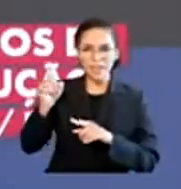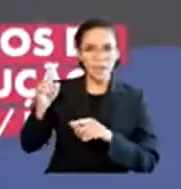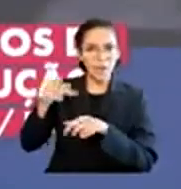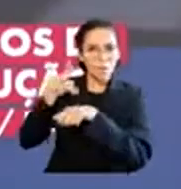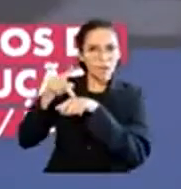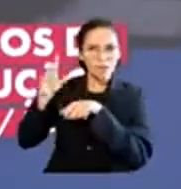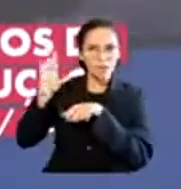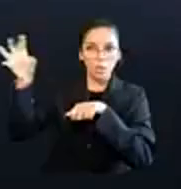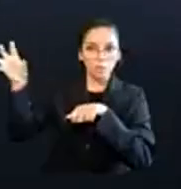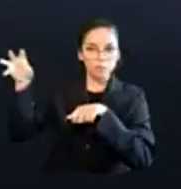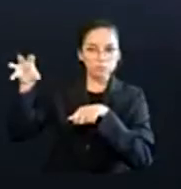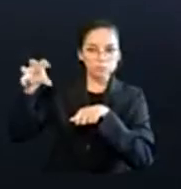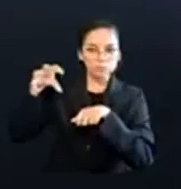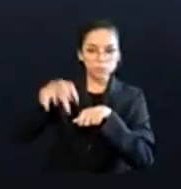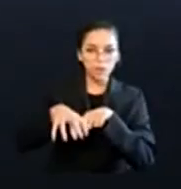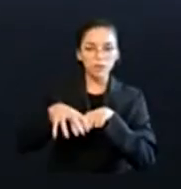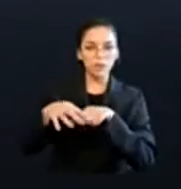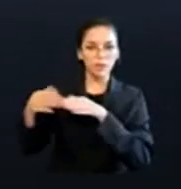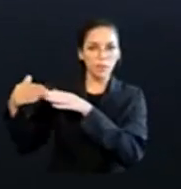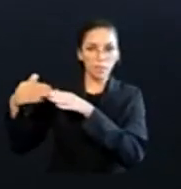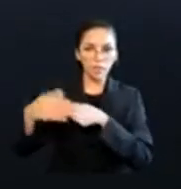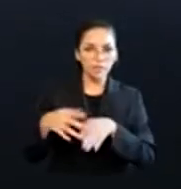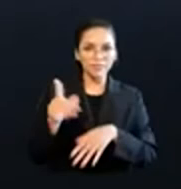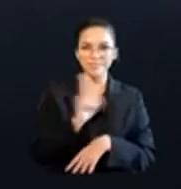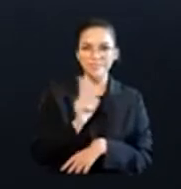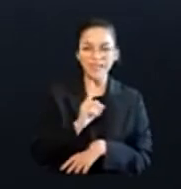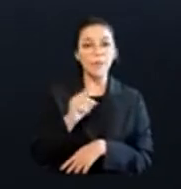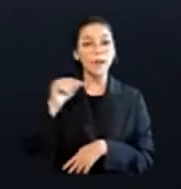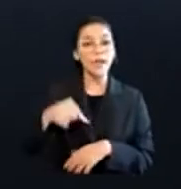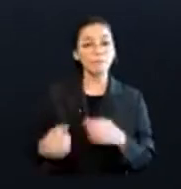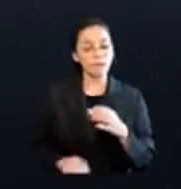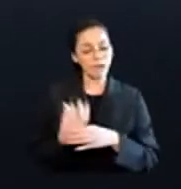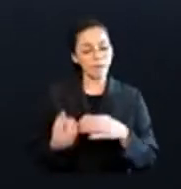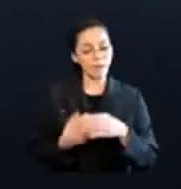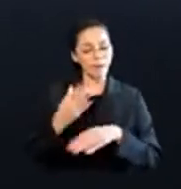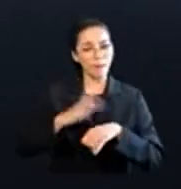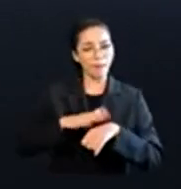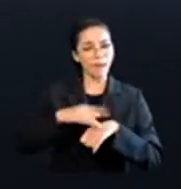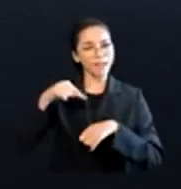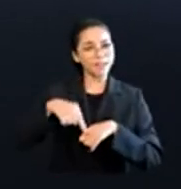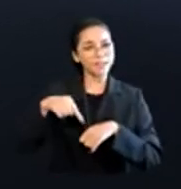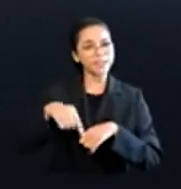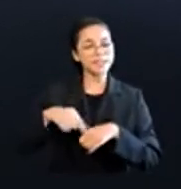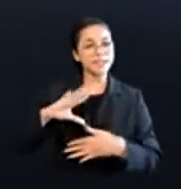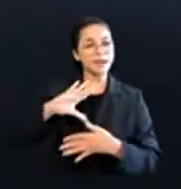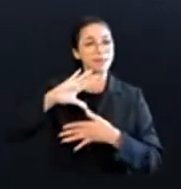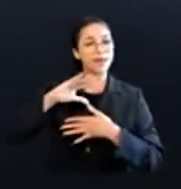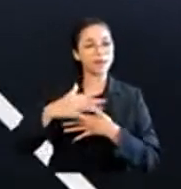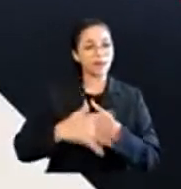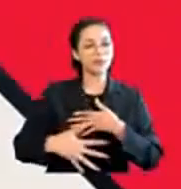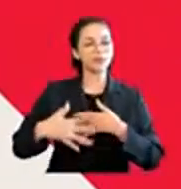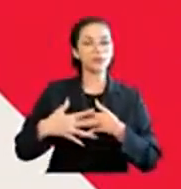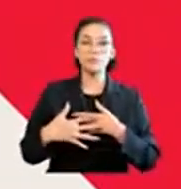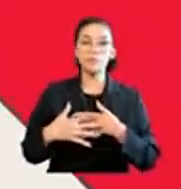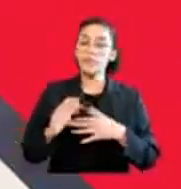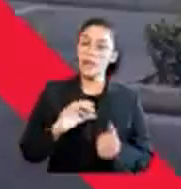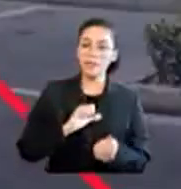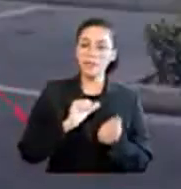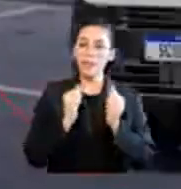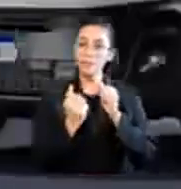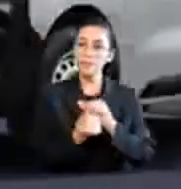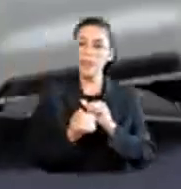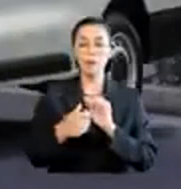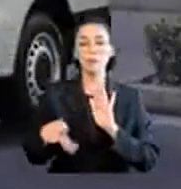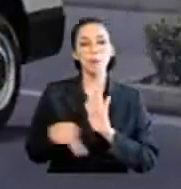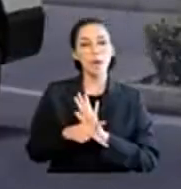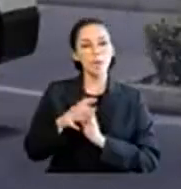aqui na América do Sul, que dá para a gente a possibilidade de adaptar esse carro à realidade e às necessidades da região. Por isso,